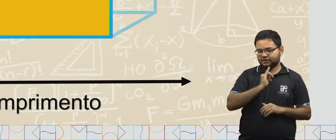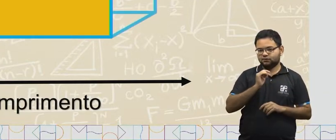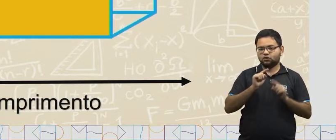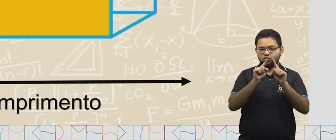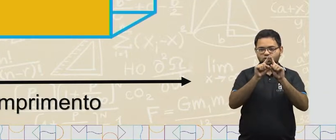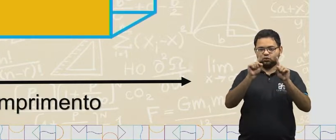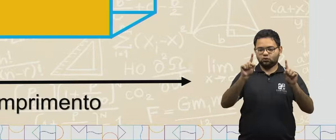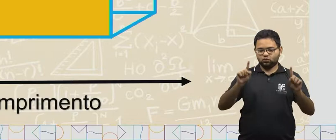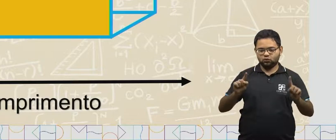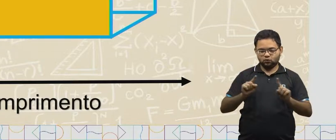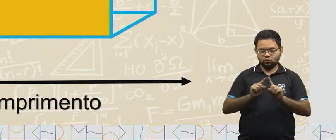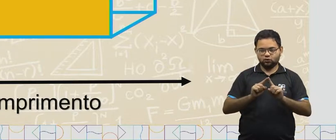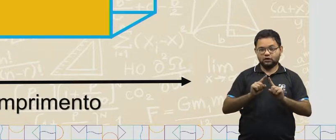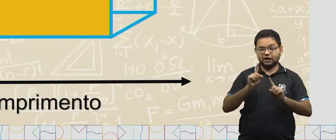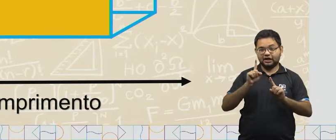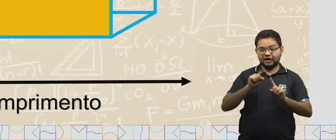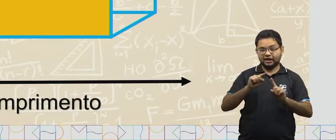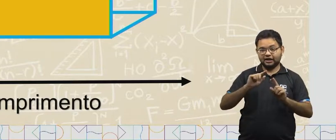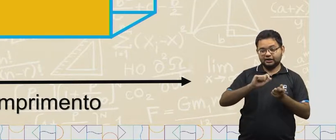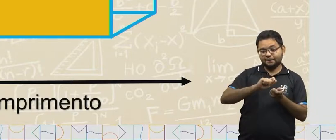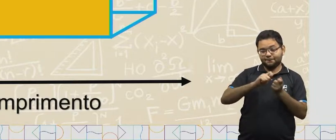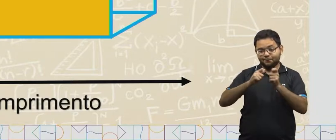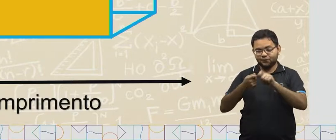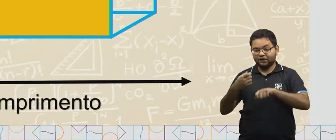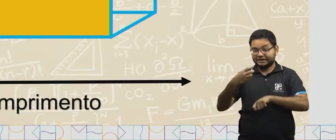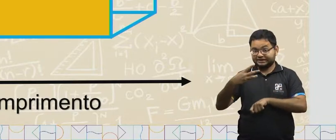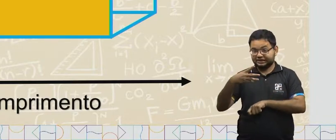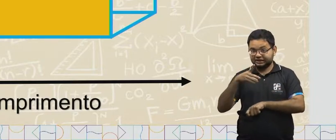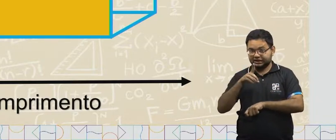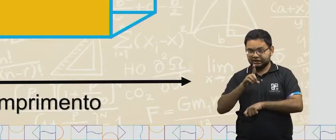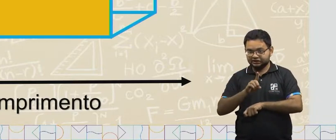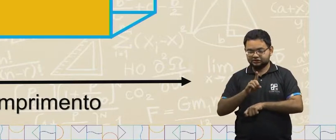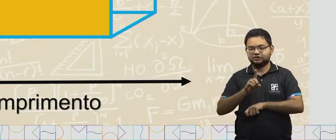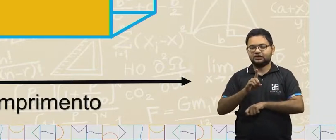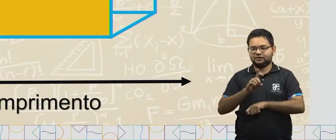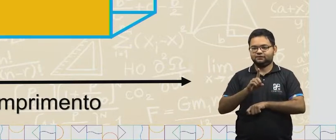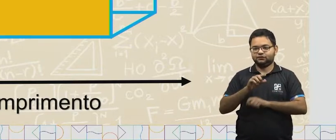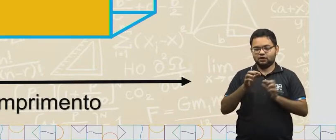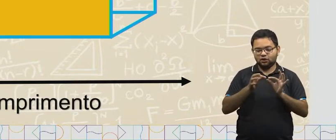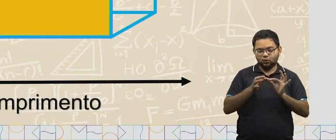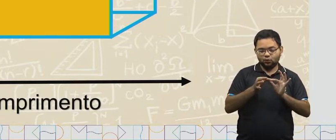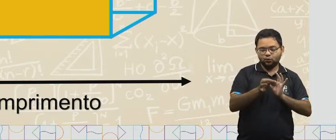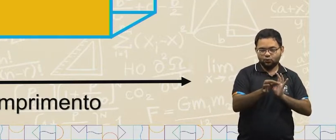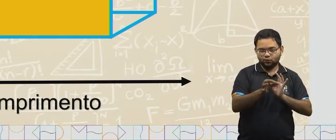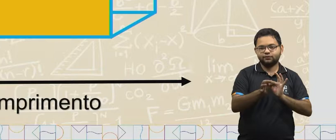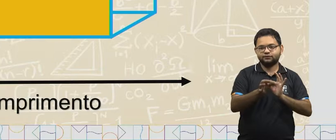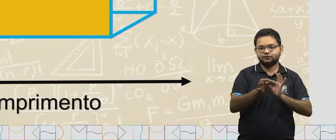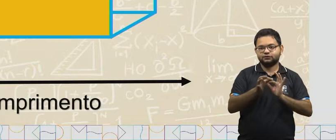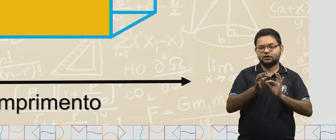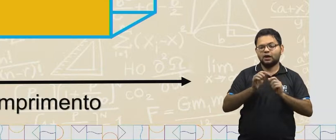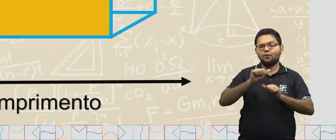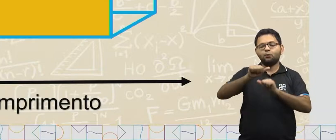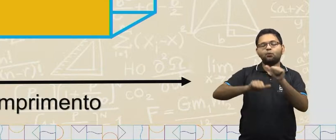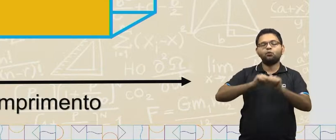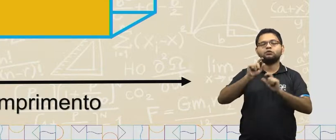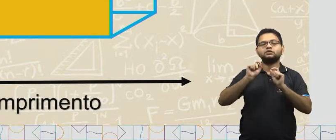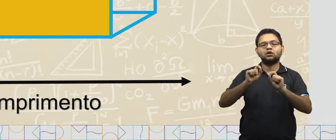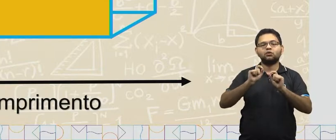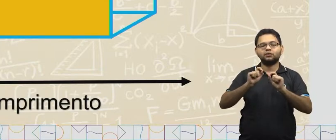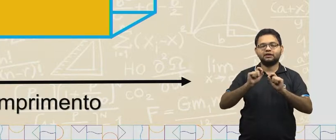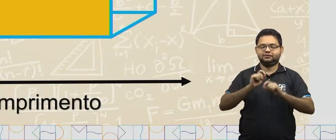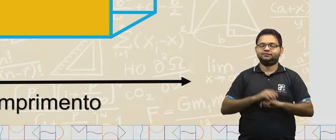retângulo, quando ganha a 3ª dimensão, isto é, a profundidade, transforma-se em um